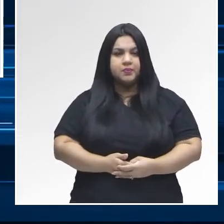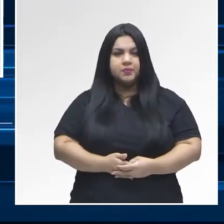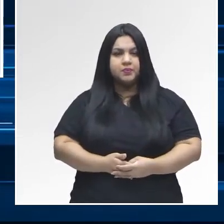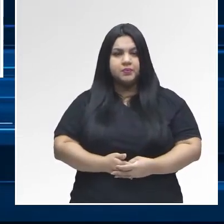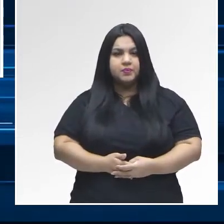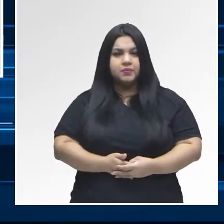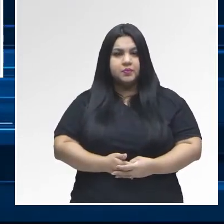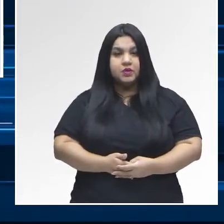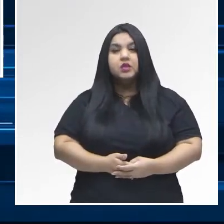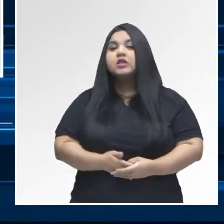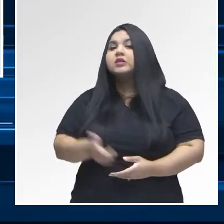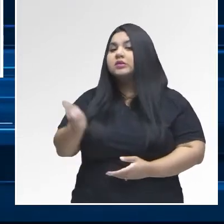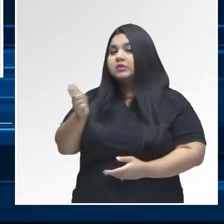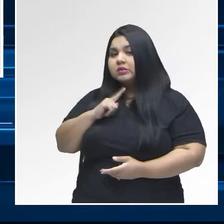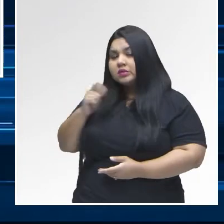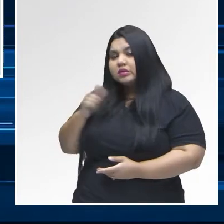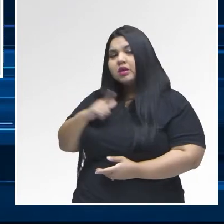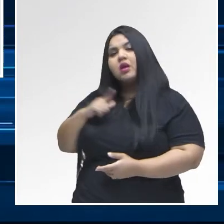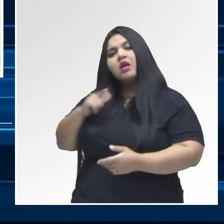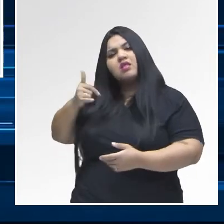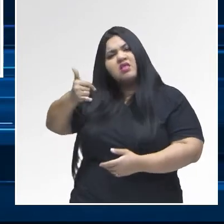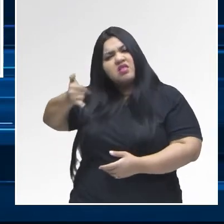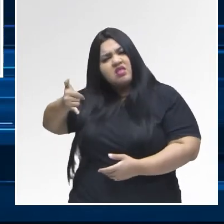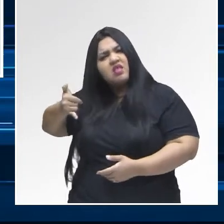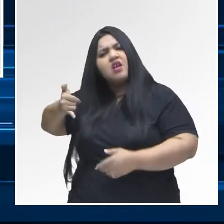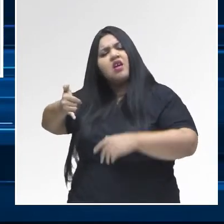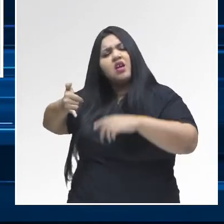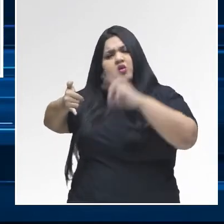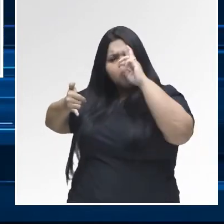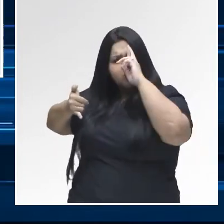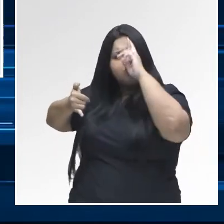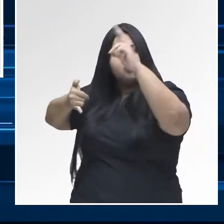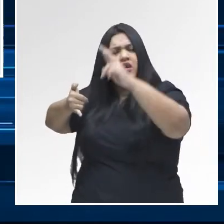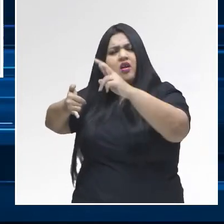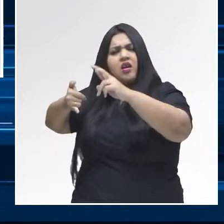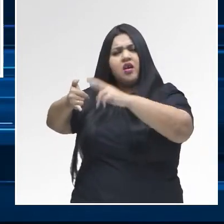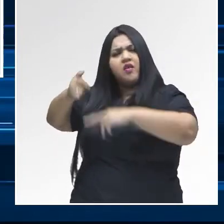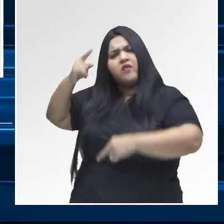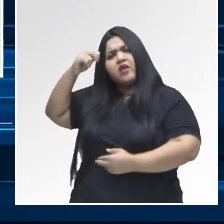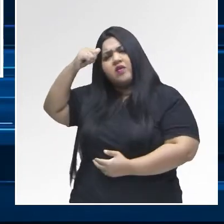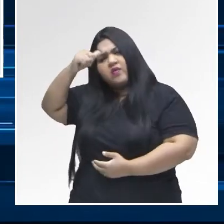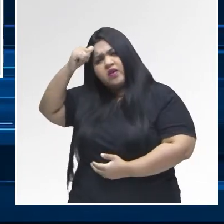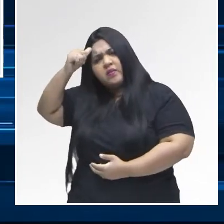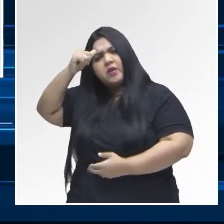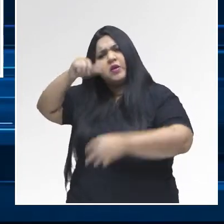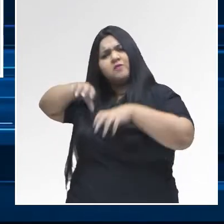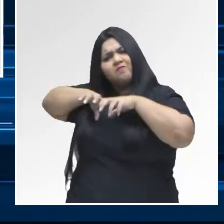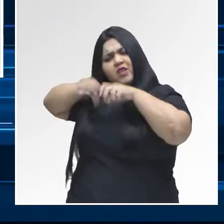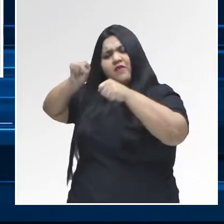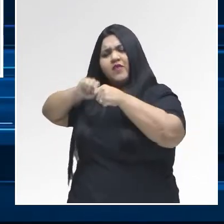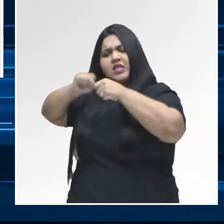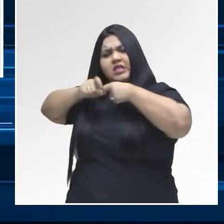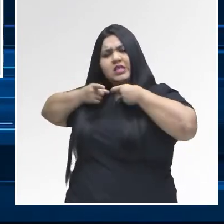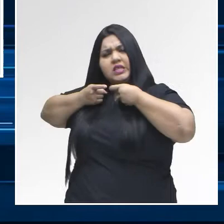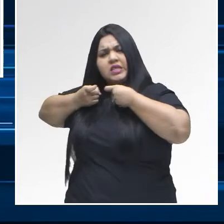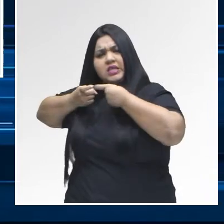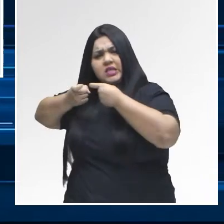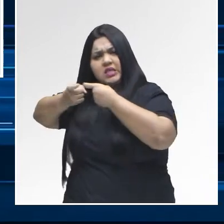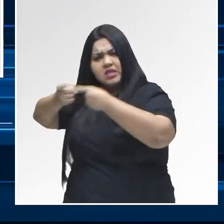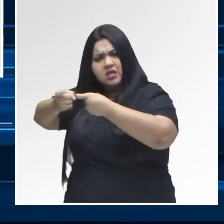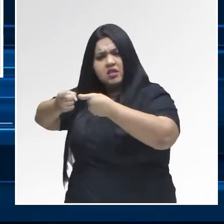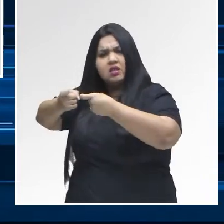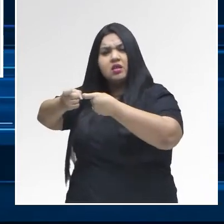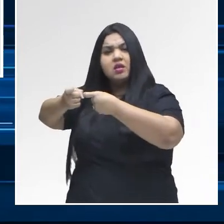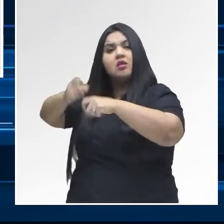De posse dessas armas, os chefes africanos faziam guerras e obtinham prisioneiros. Então, muitas vezes, aquelas guerras que nós citamos